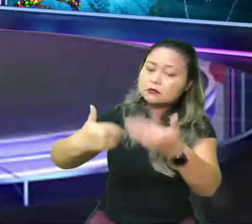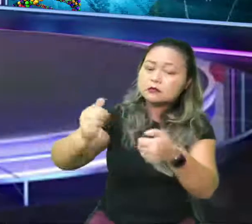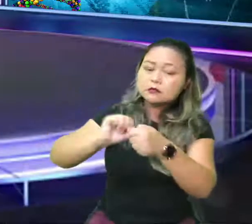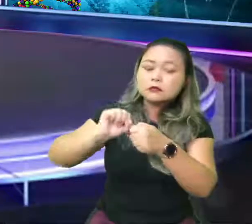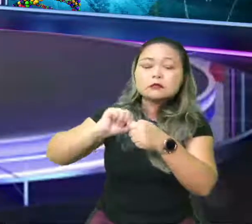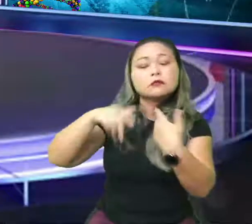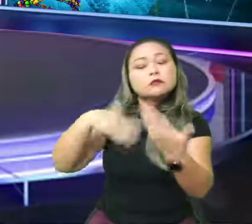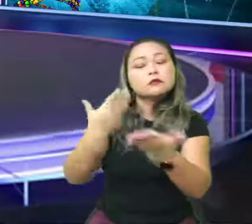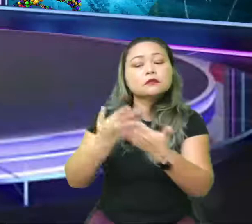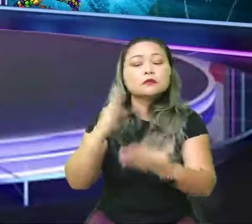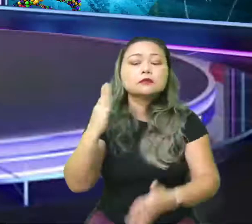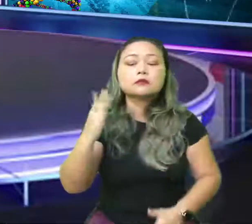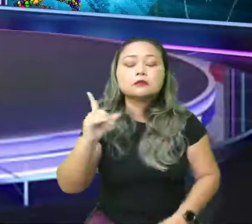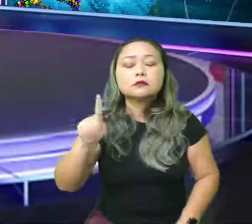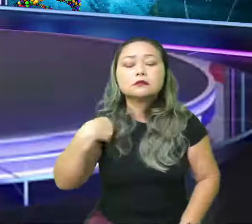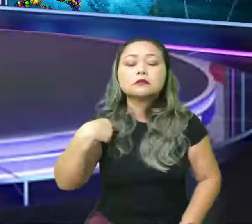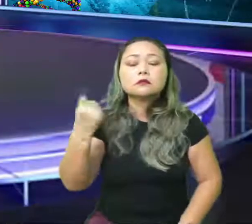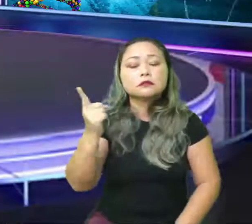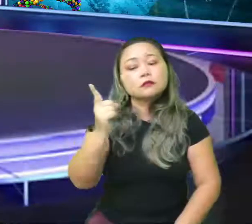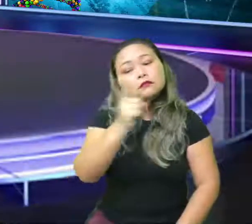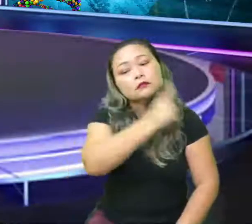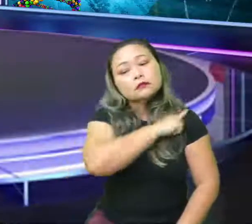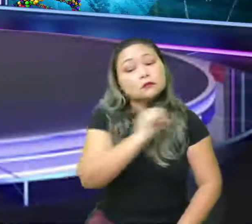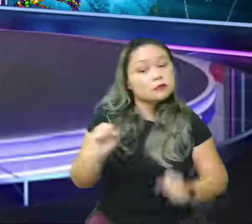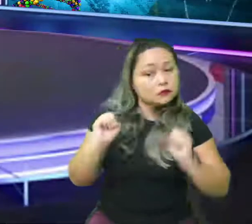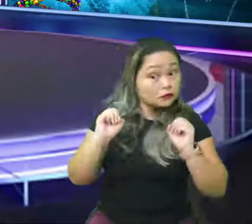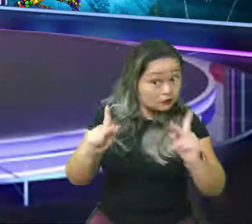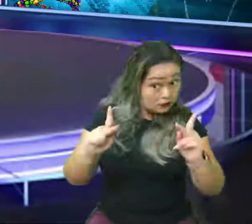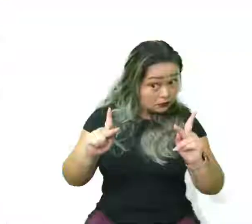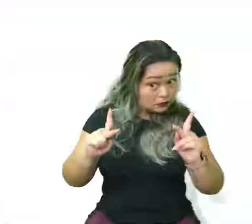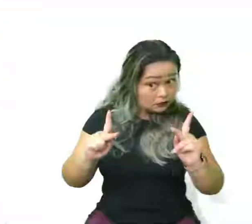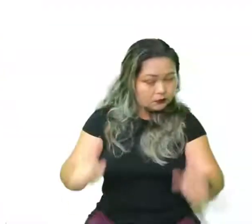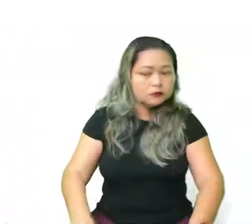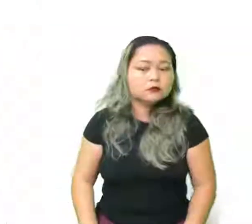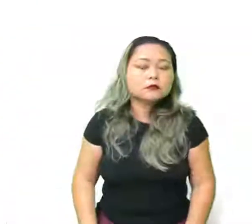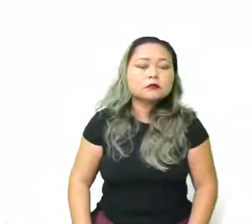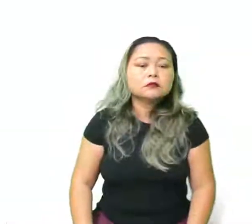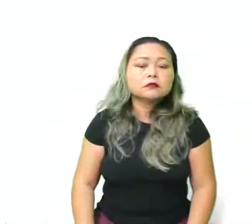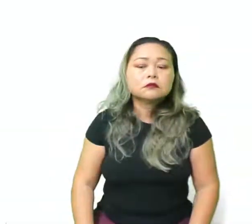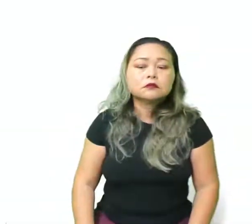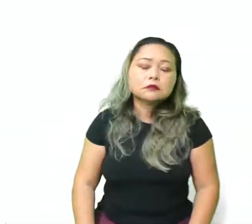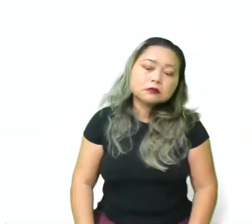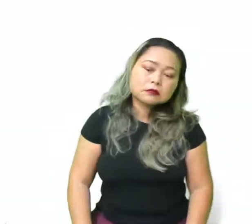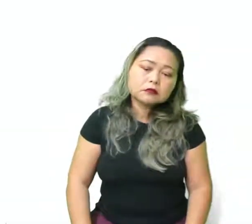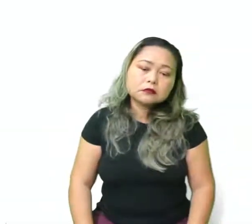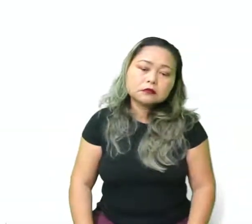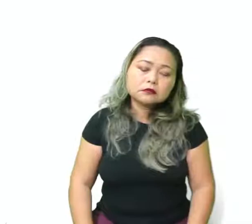da aula de biologia do primeiro ano, tá ok? Então, vamos lá.